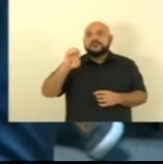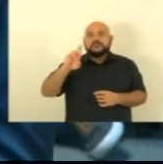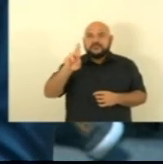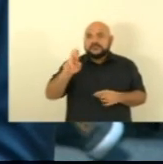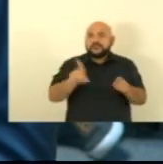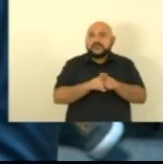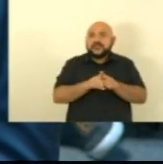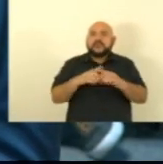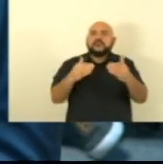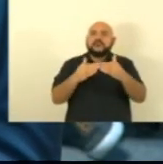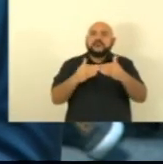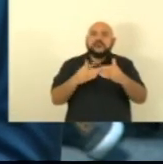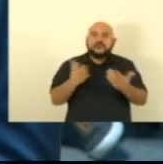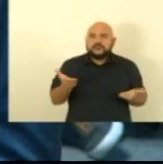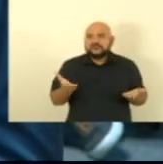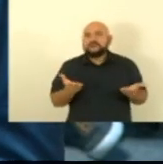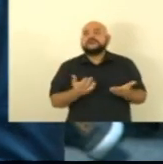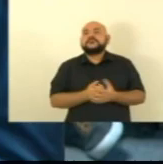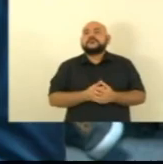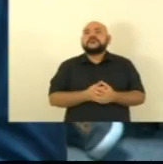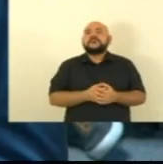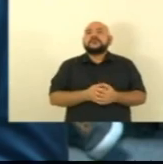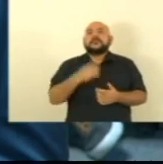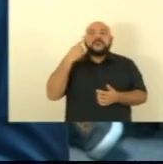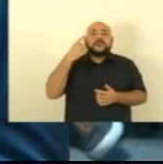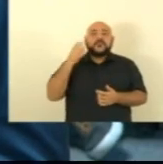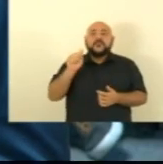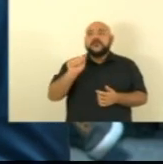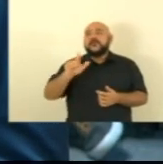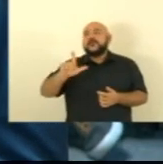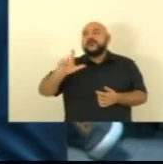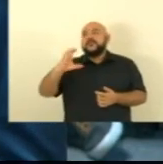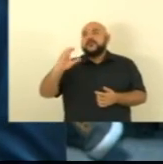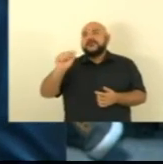Na ausência do deputado João Coser, deputado Alcântaro.